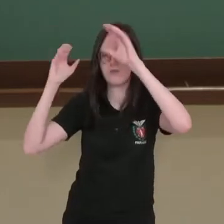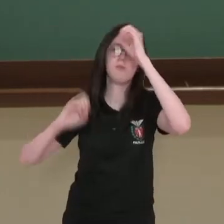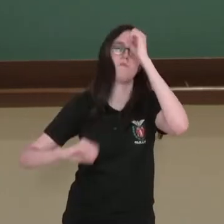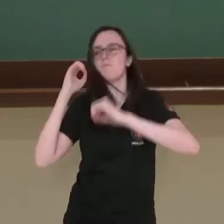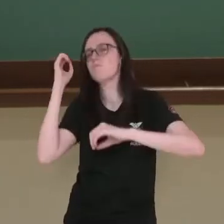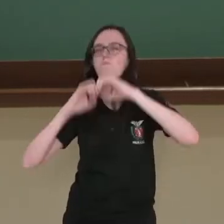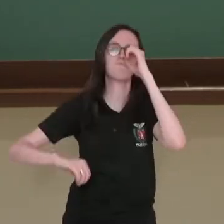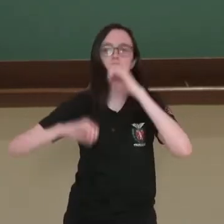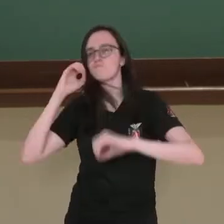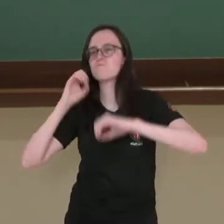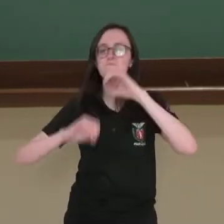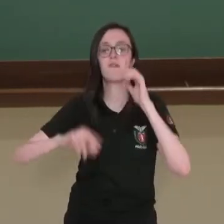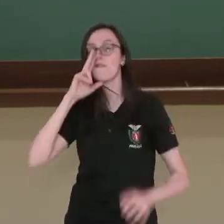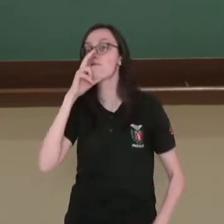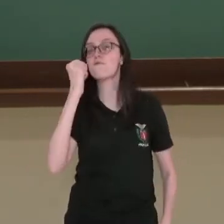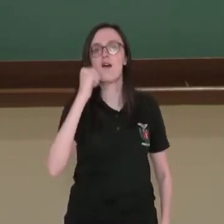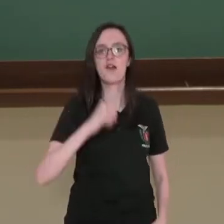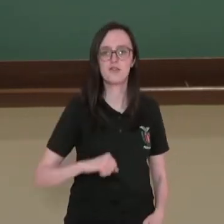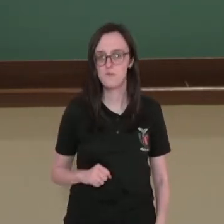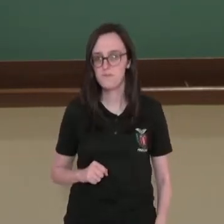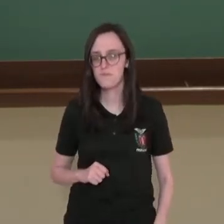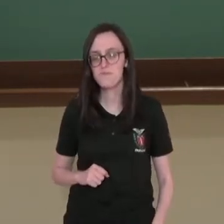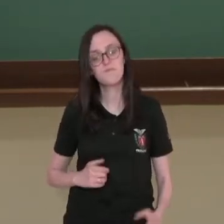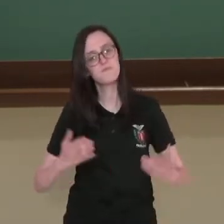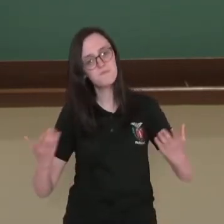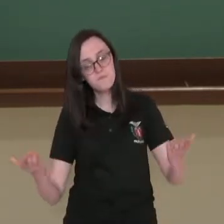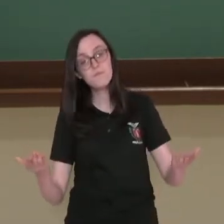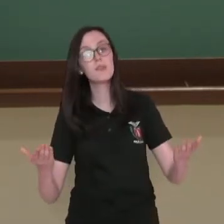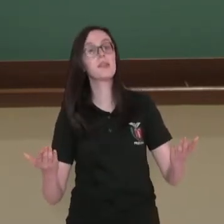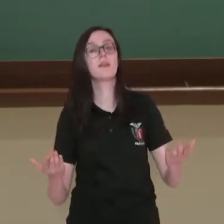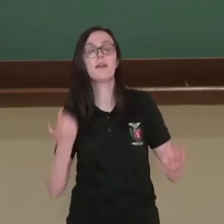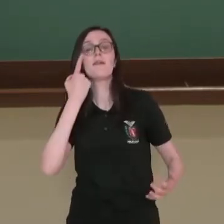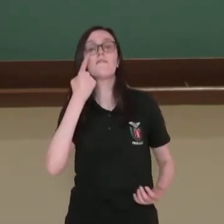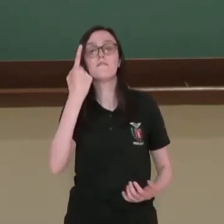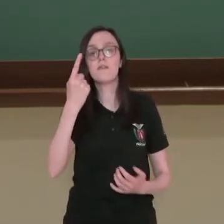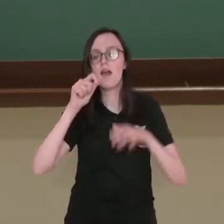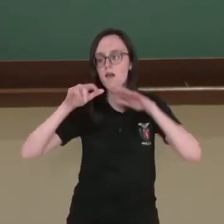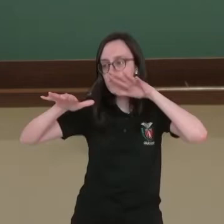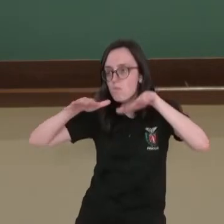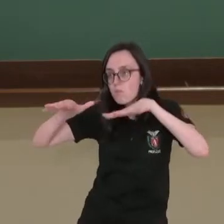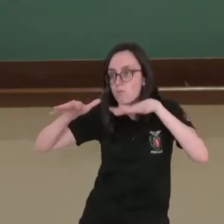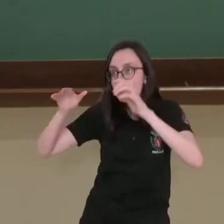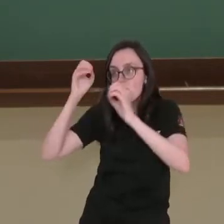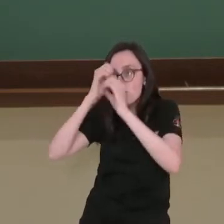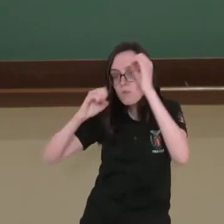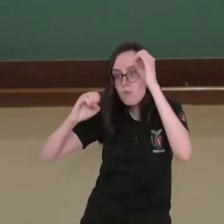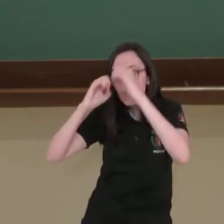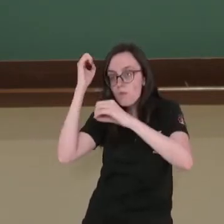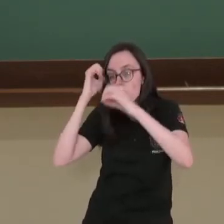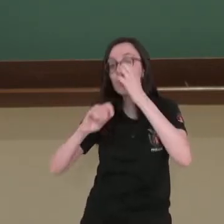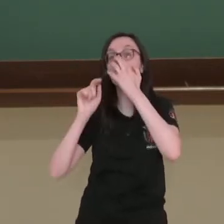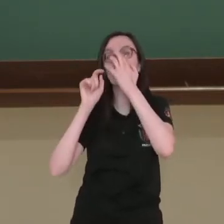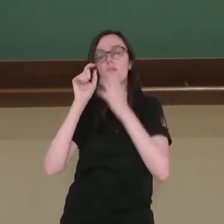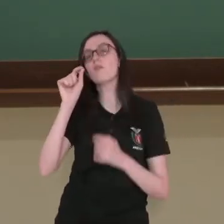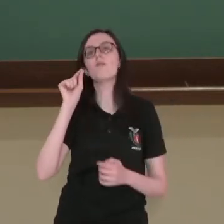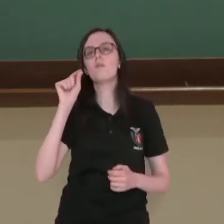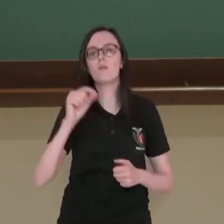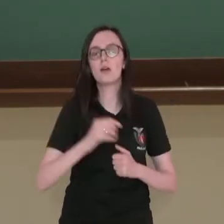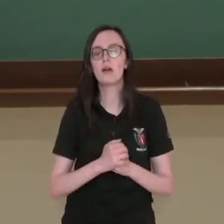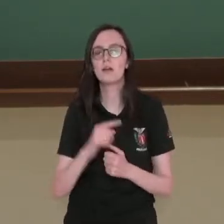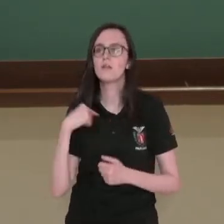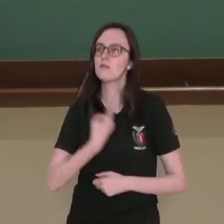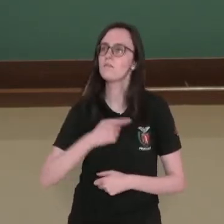elas vibram com muita intensidade. Então, a medida da agitação das moléculas, pessoal, é o que